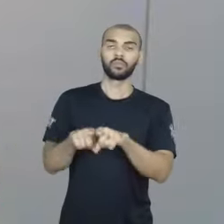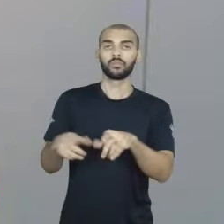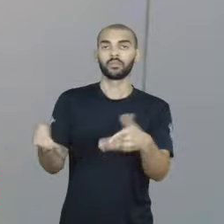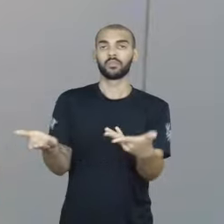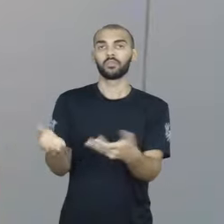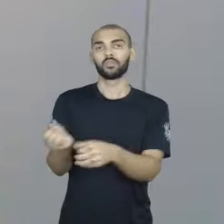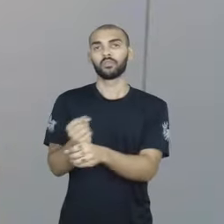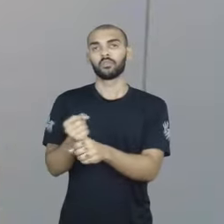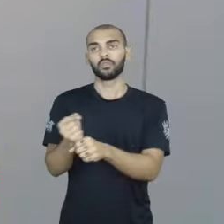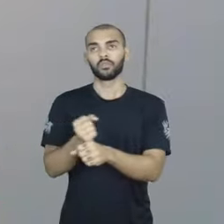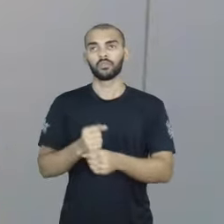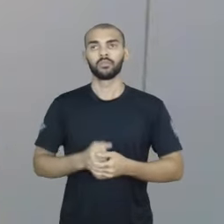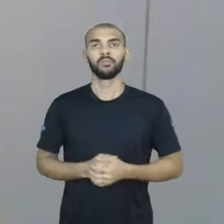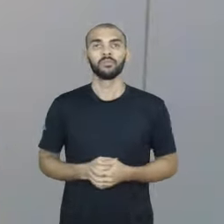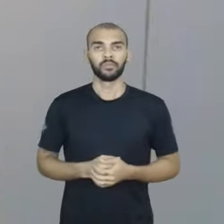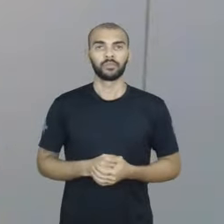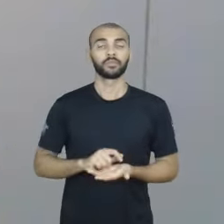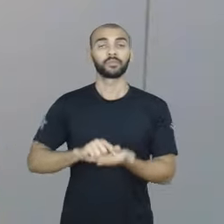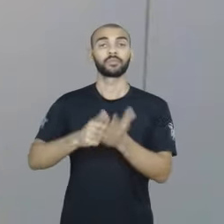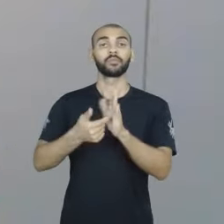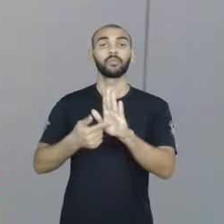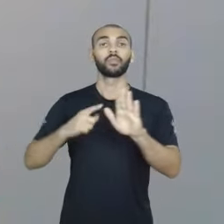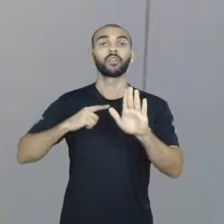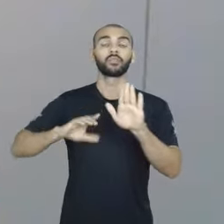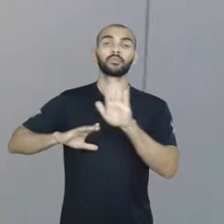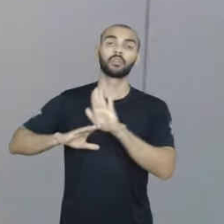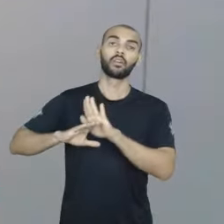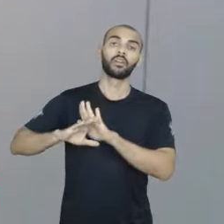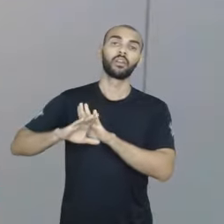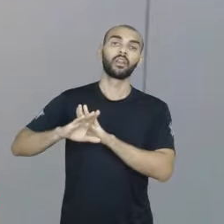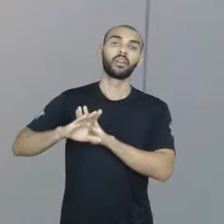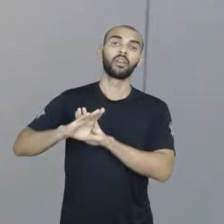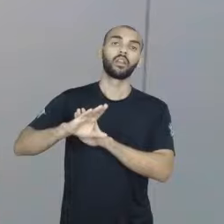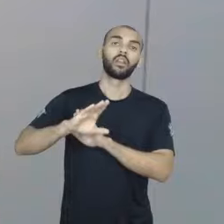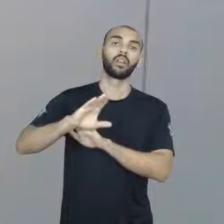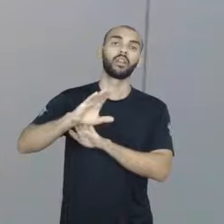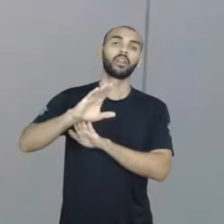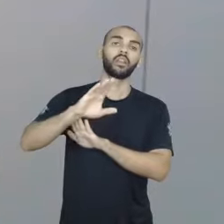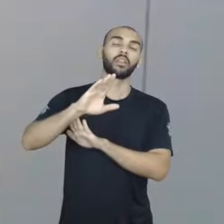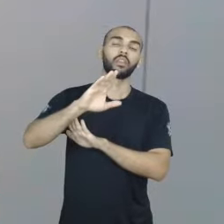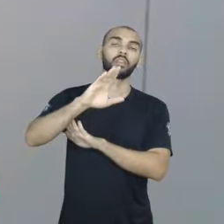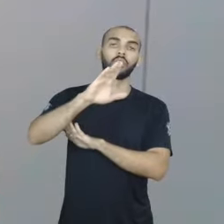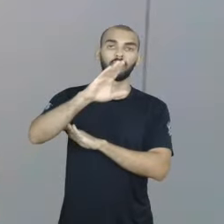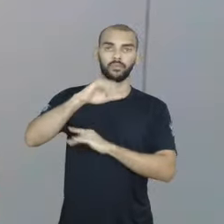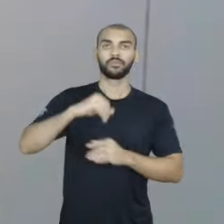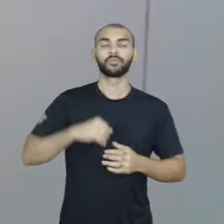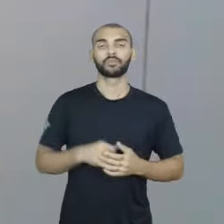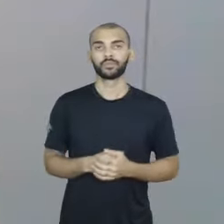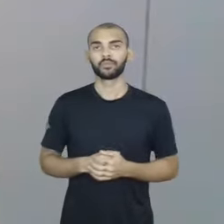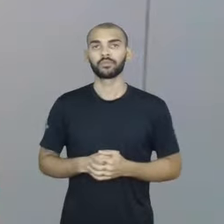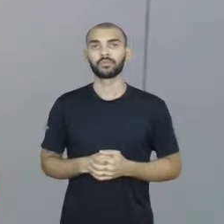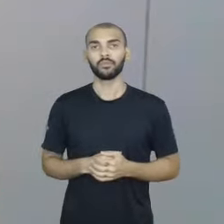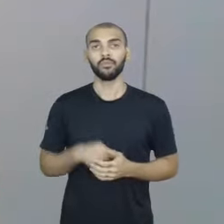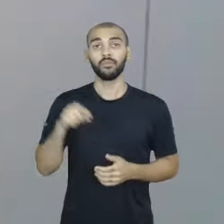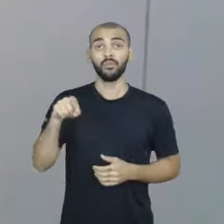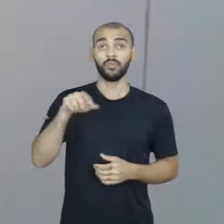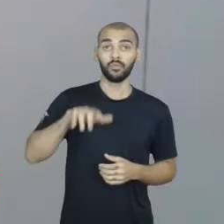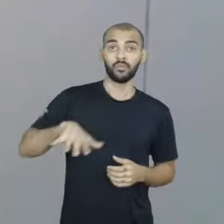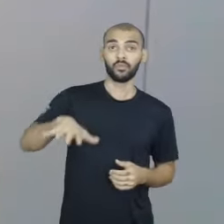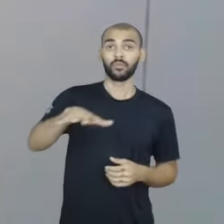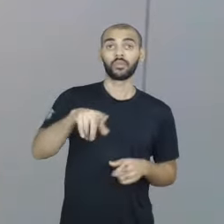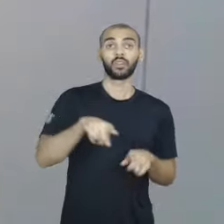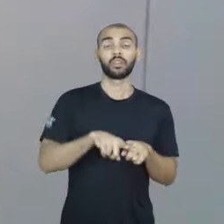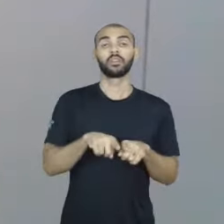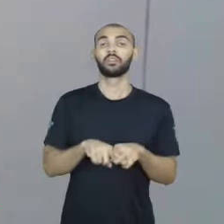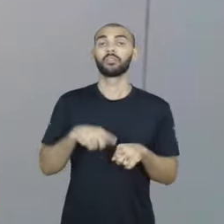ano, né? O que mostra um crescimento mais equilibrado e mais sustentável. Mais do que isso, esses setores são setores que geram